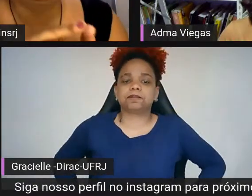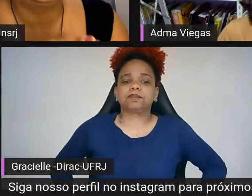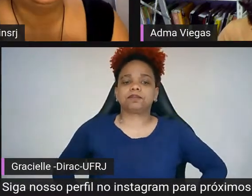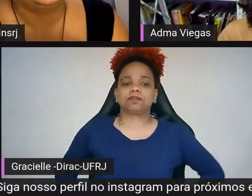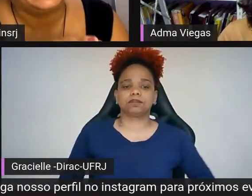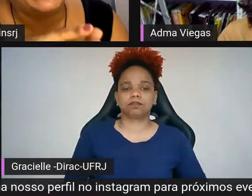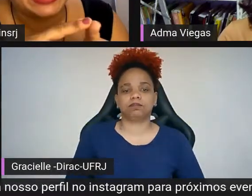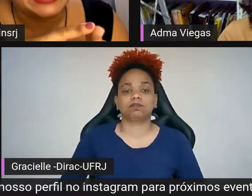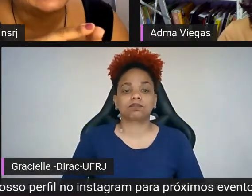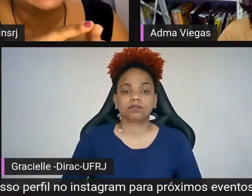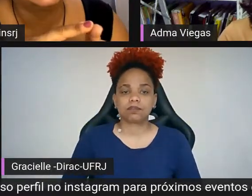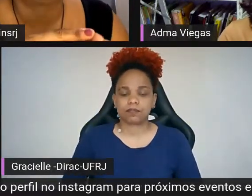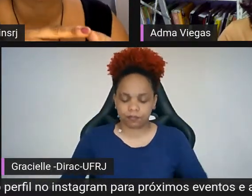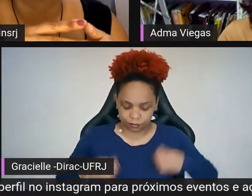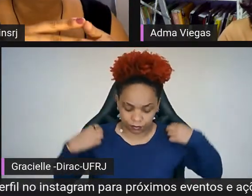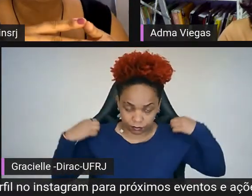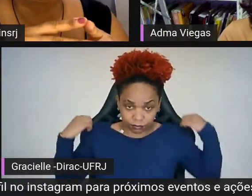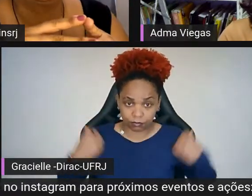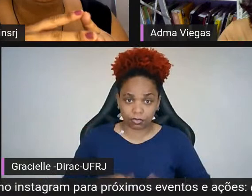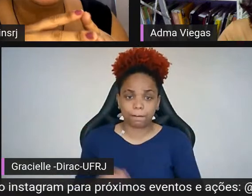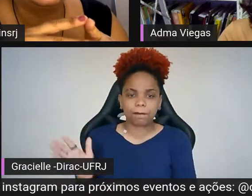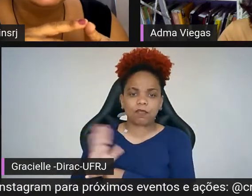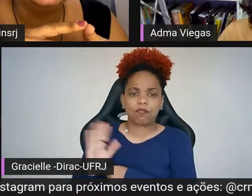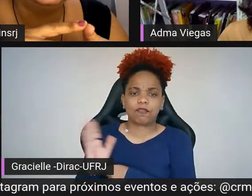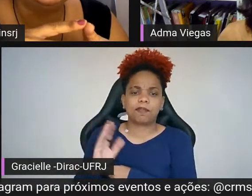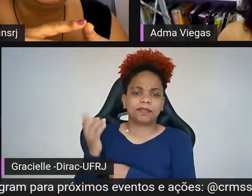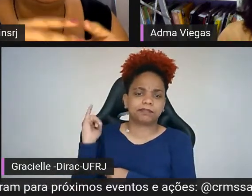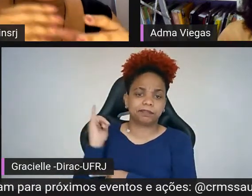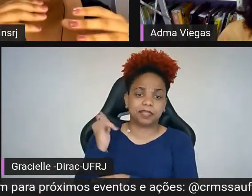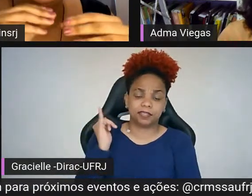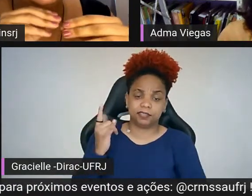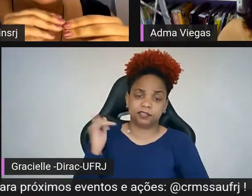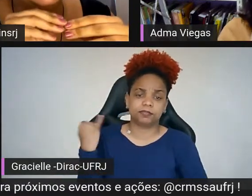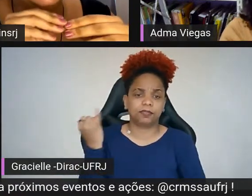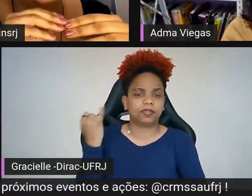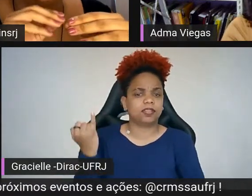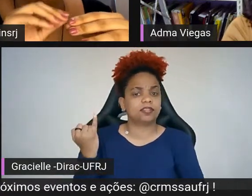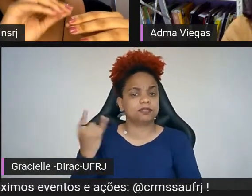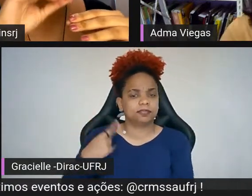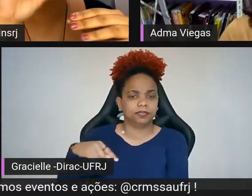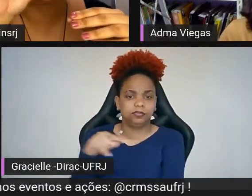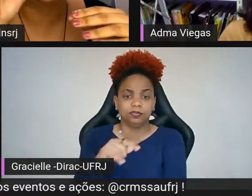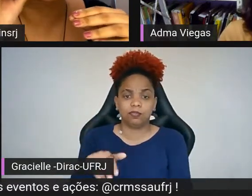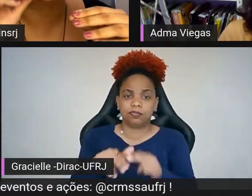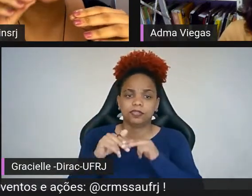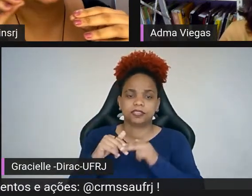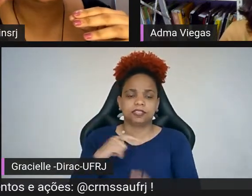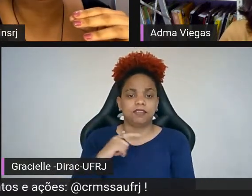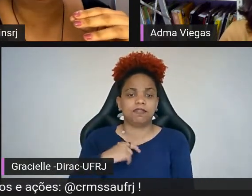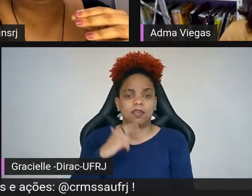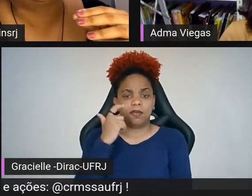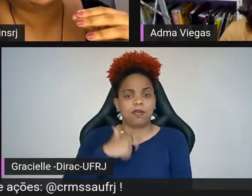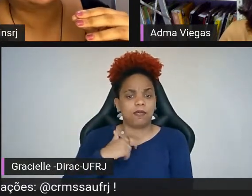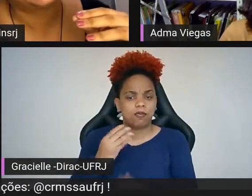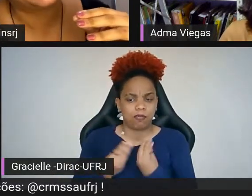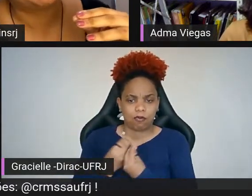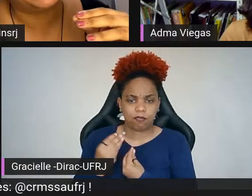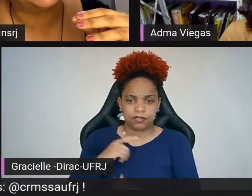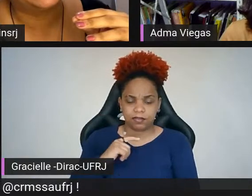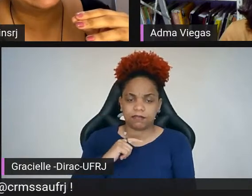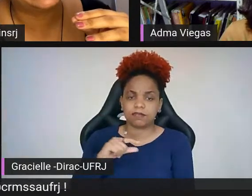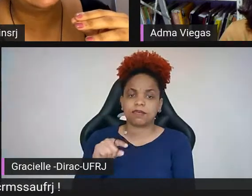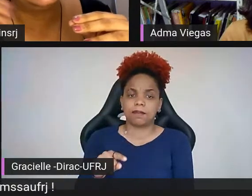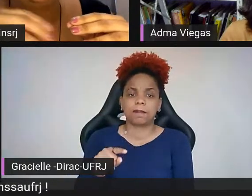Eu acho que o documentário traz aí uma narrativa importante, primeiro porque traz, costura a história do casal